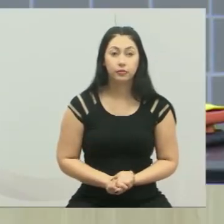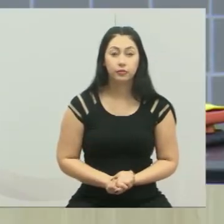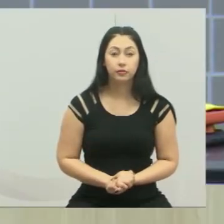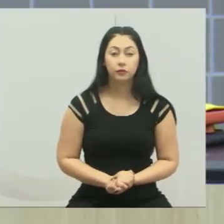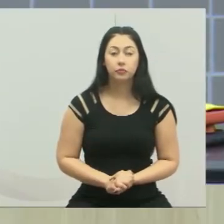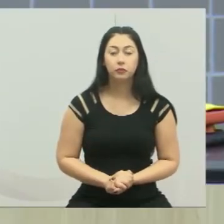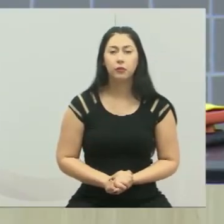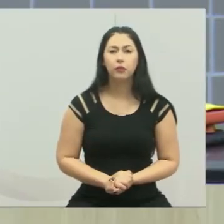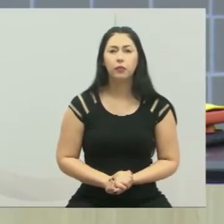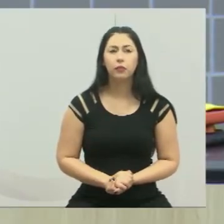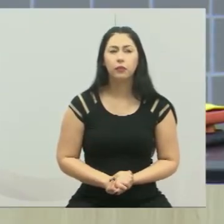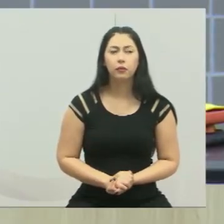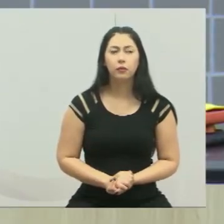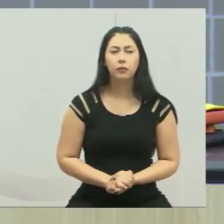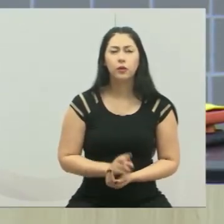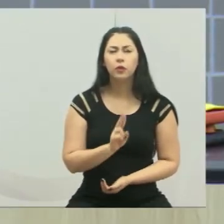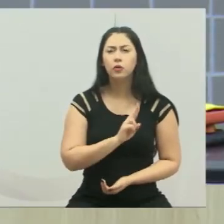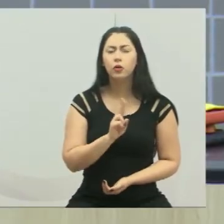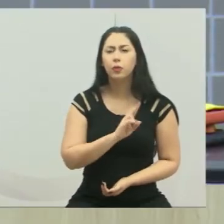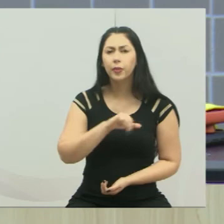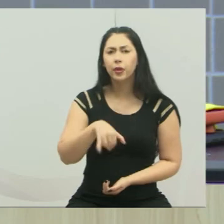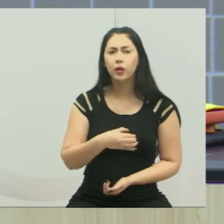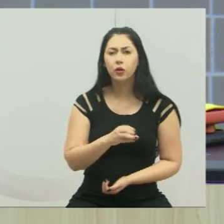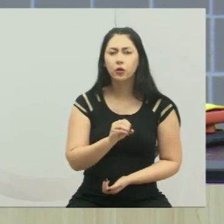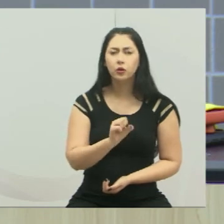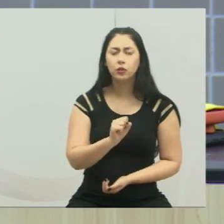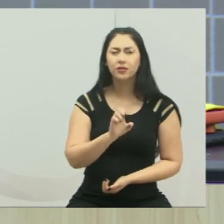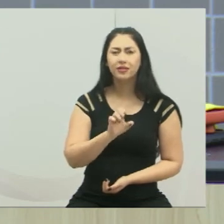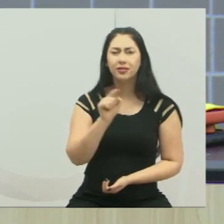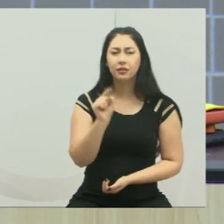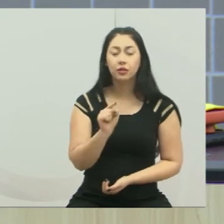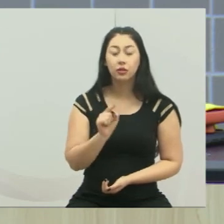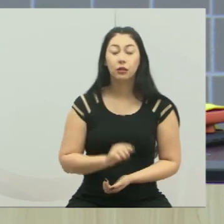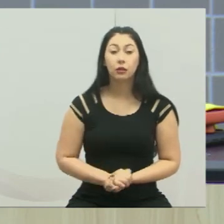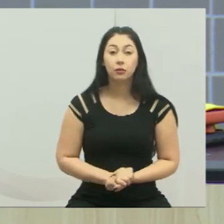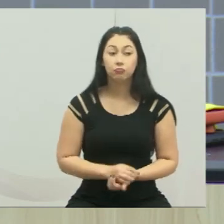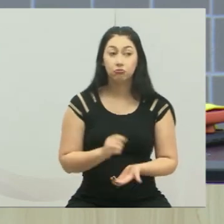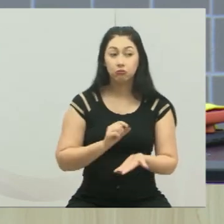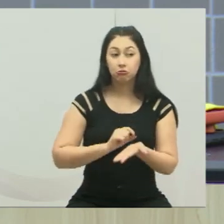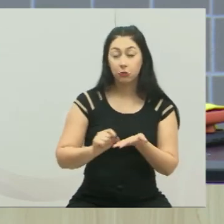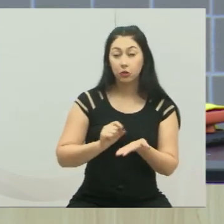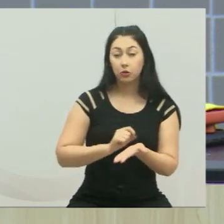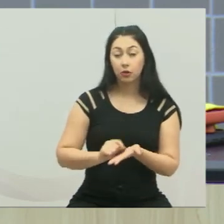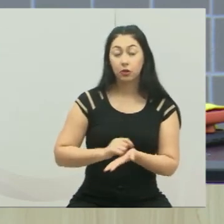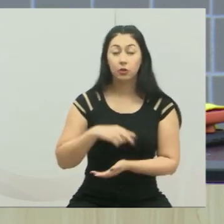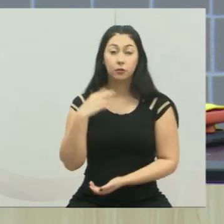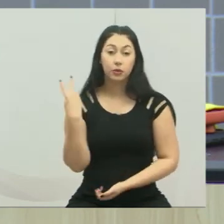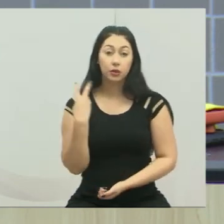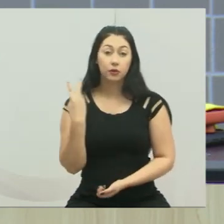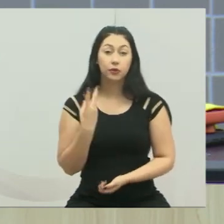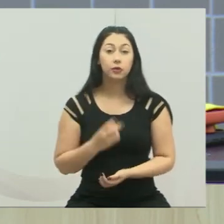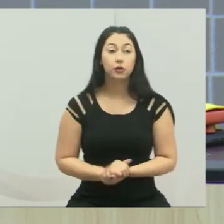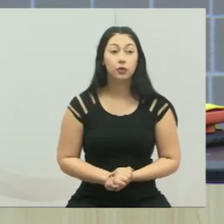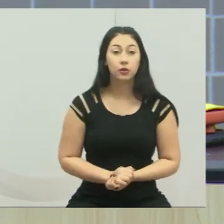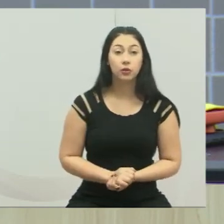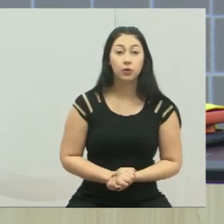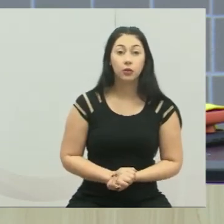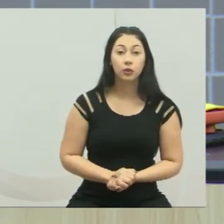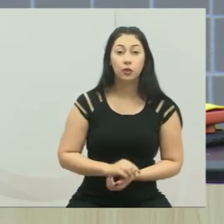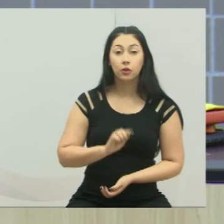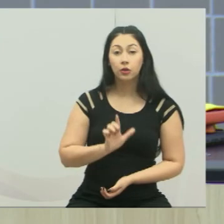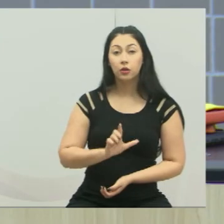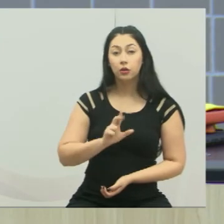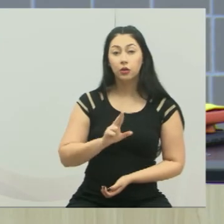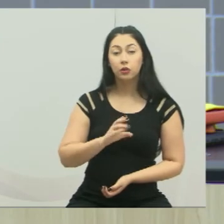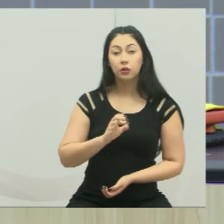Votos de pesar de José Teixeira, formulada pela vereadora